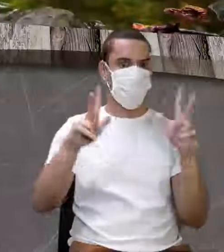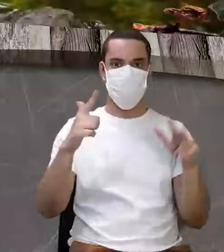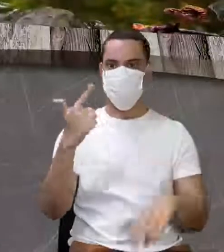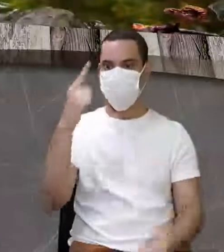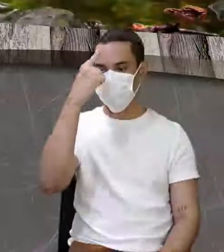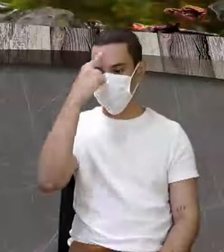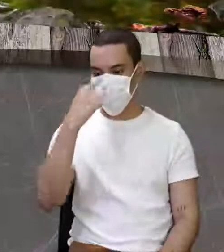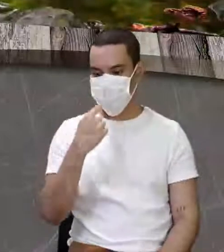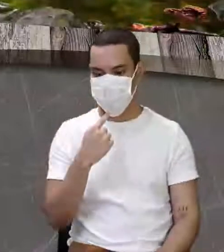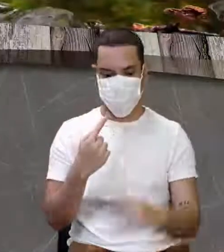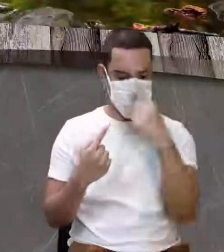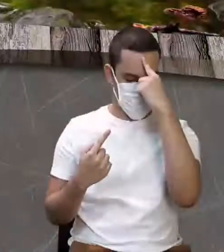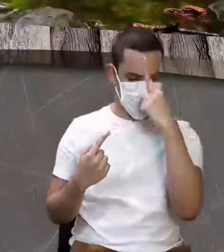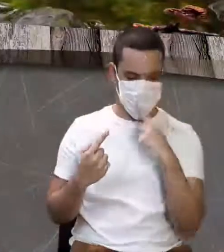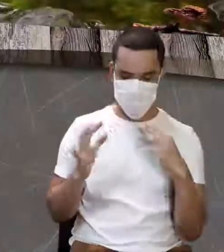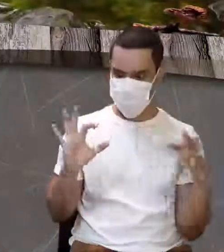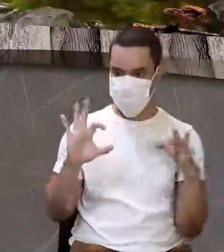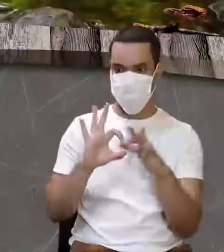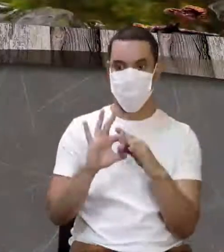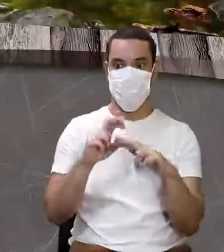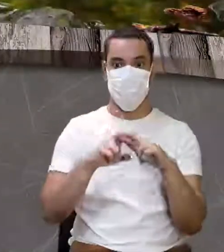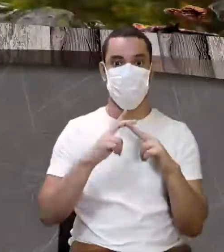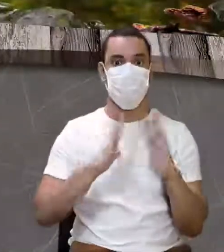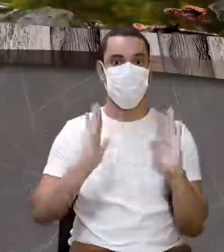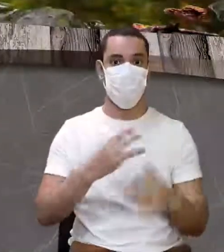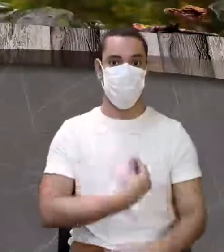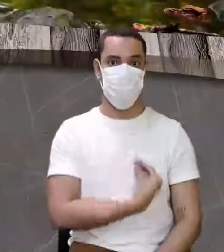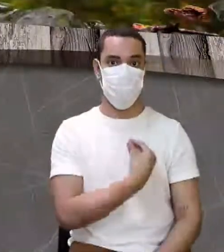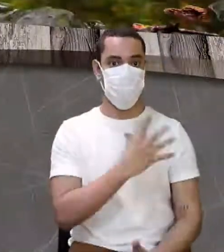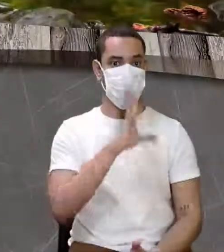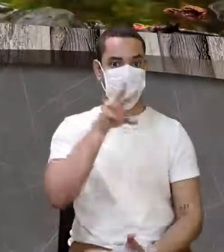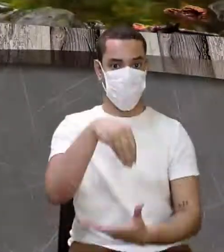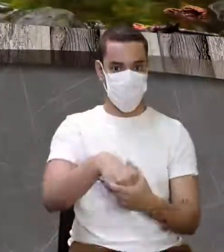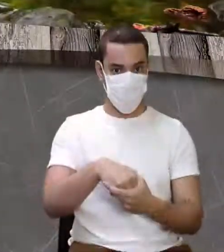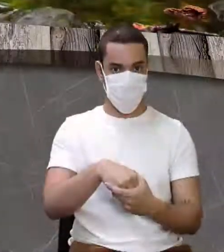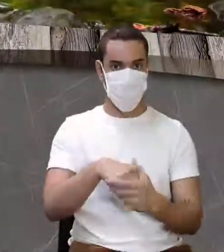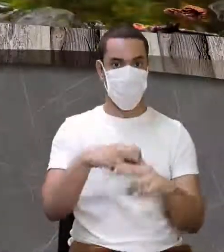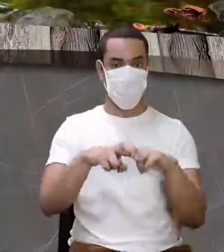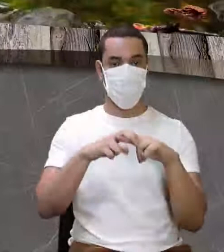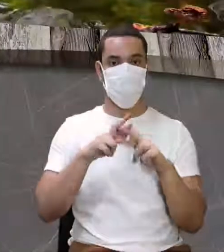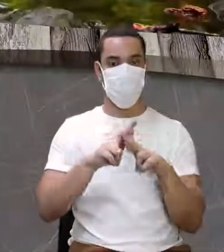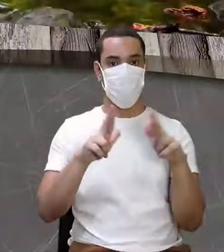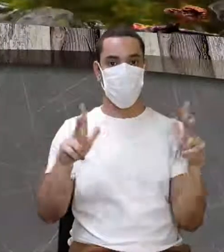outra. Então, você já tem dentro daquela população diferenças. Às vezes, essas